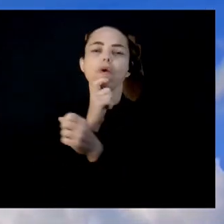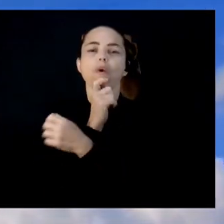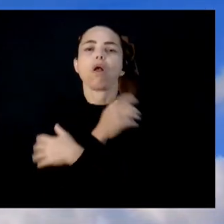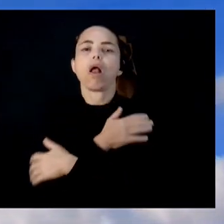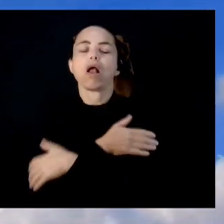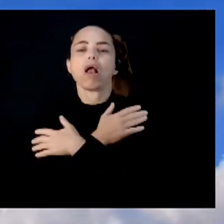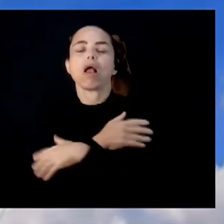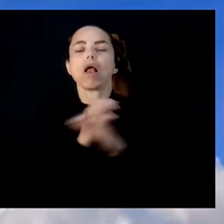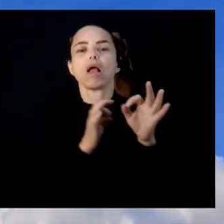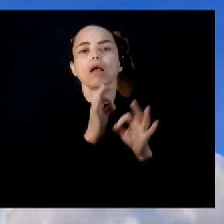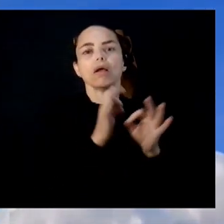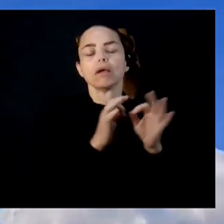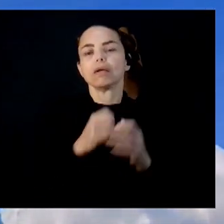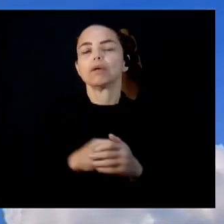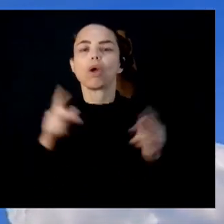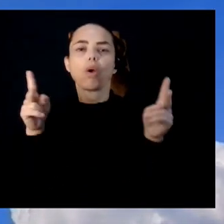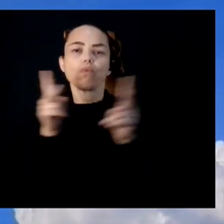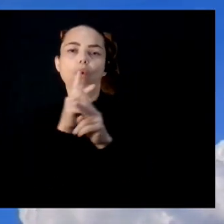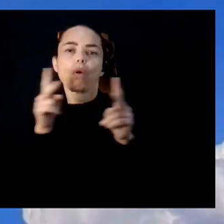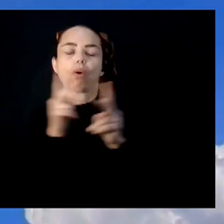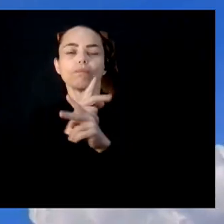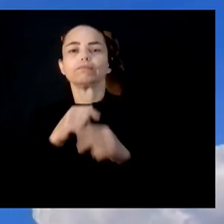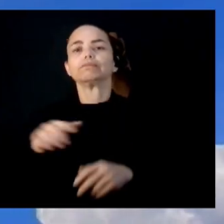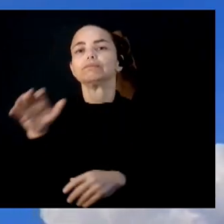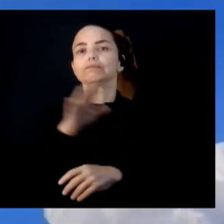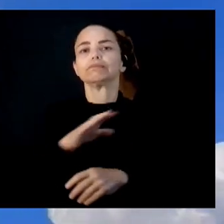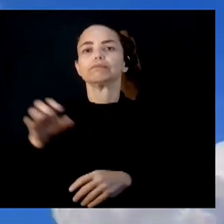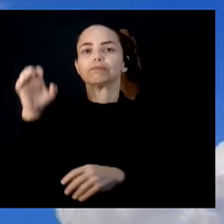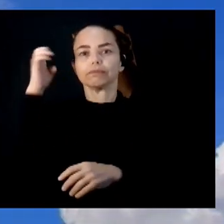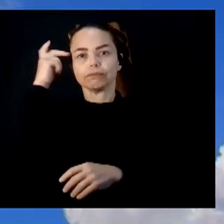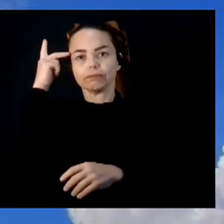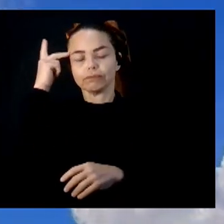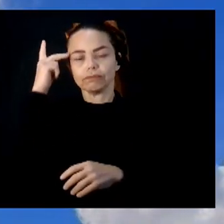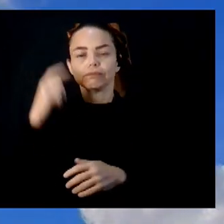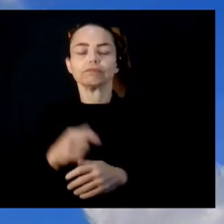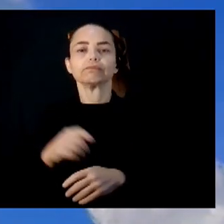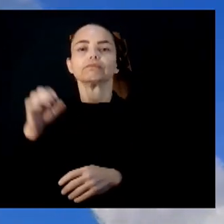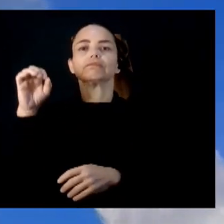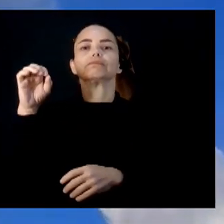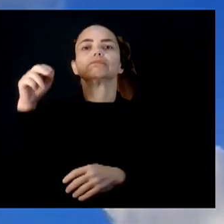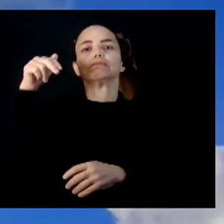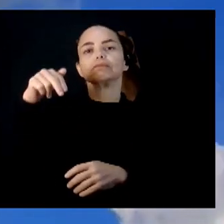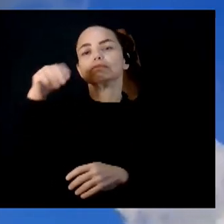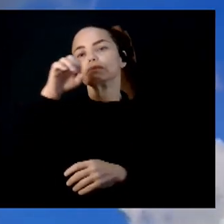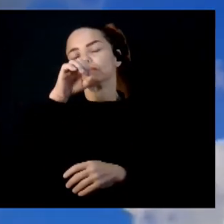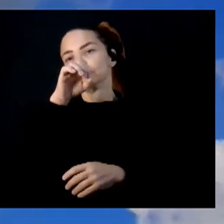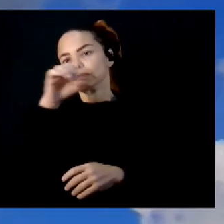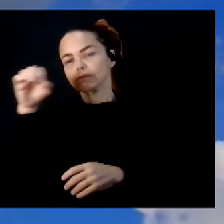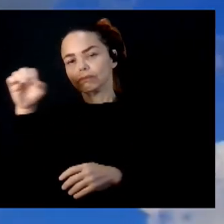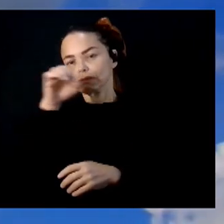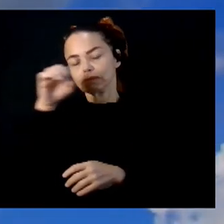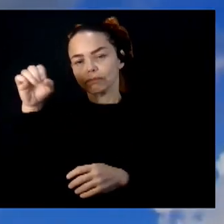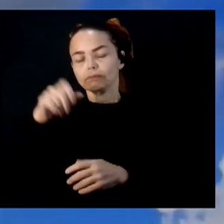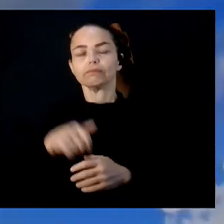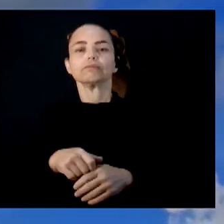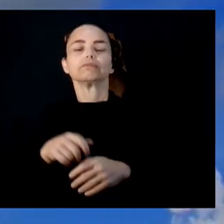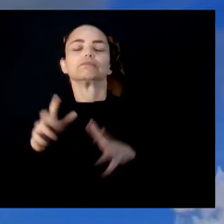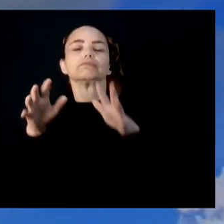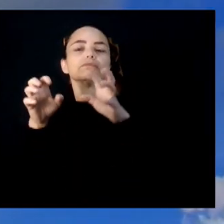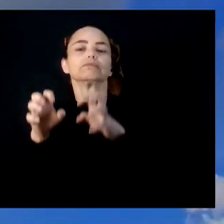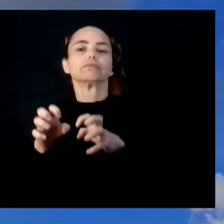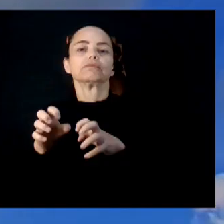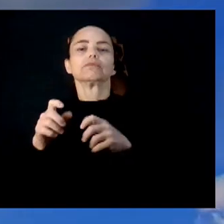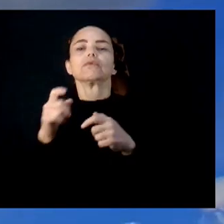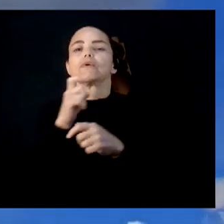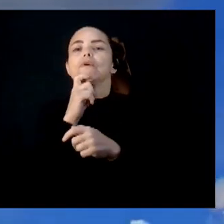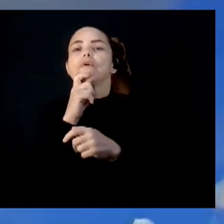a direção dos ventos em todo o estado para o noroeste, trazendo um ar ainda mais quente e seco sobre São Paulo, que